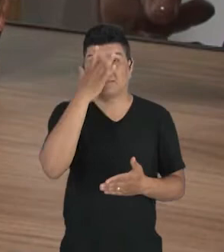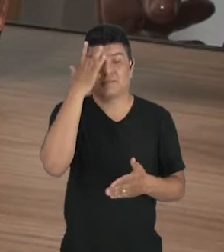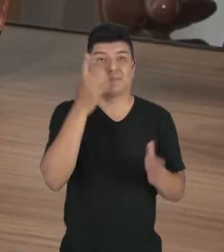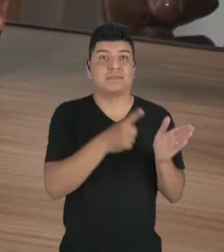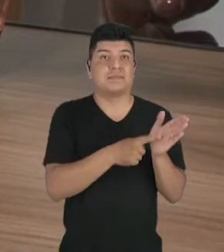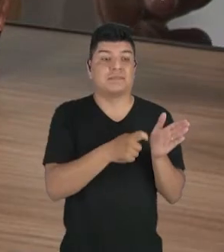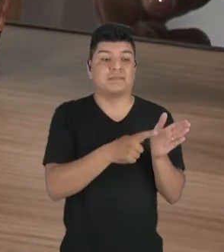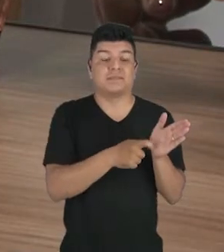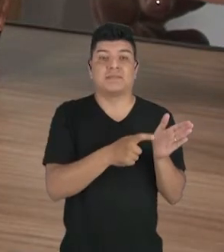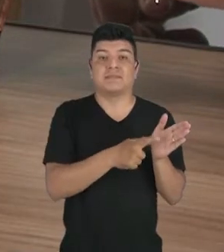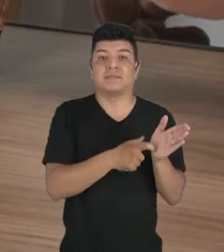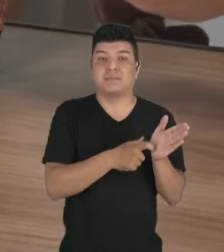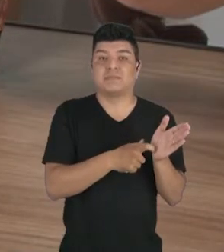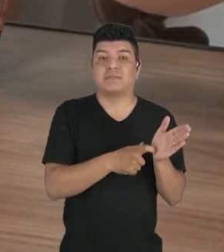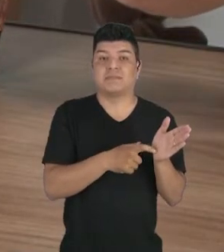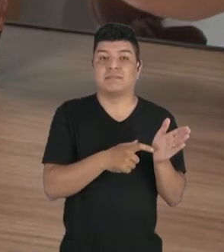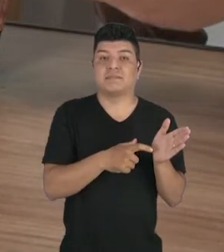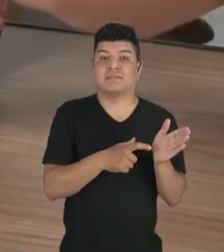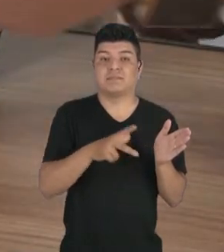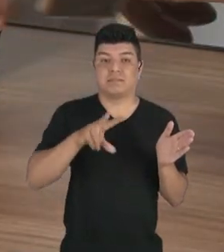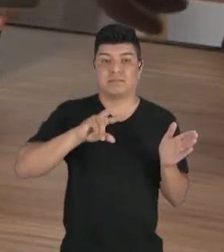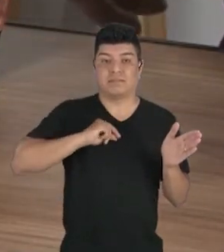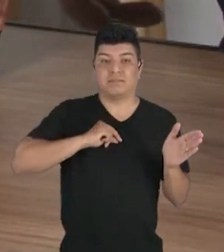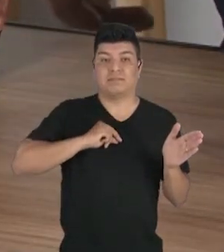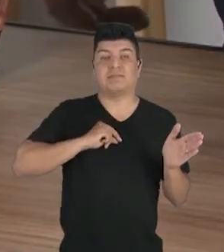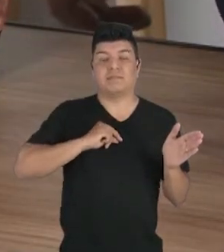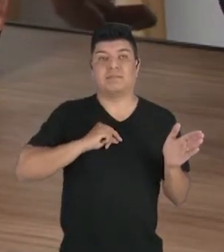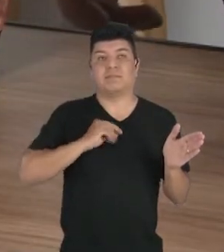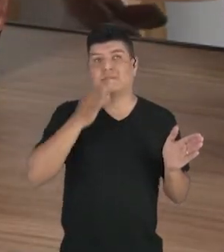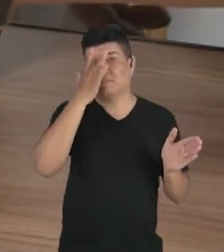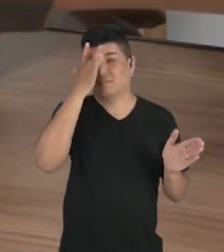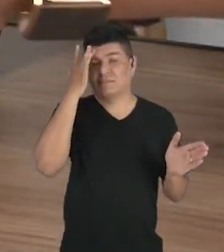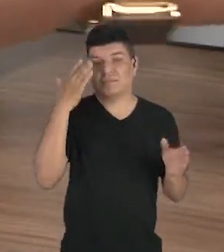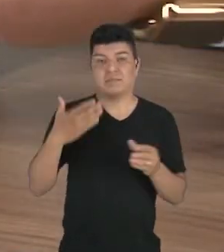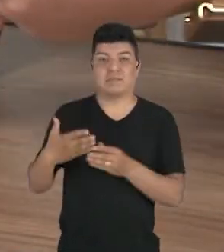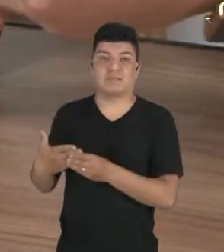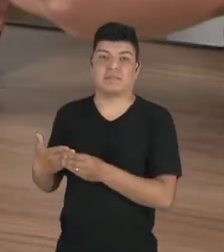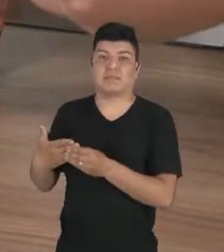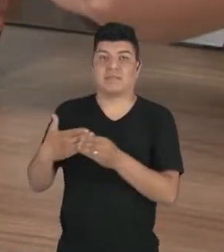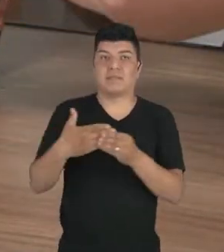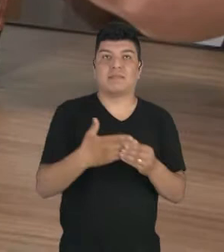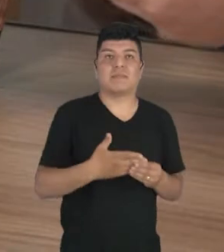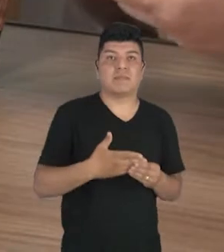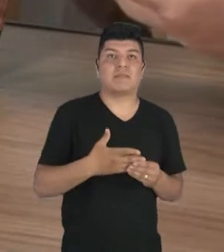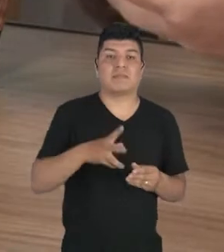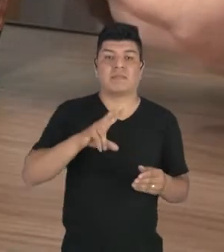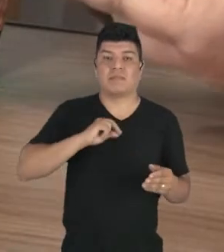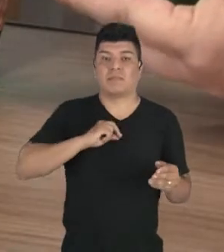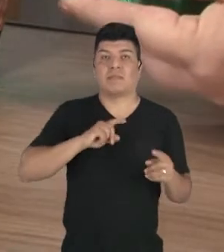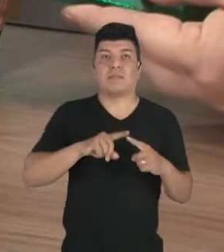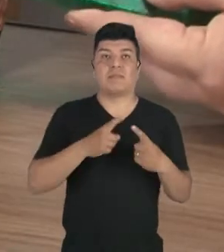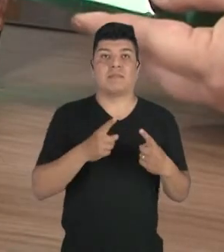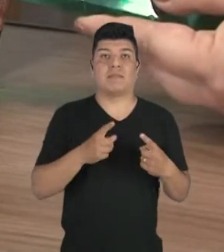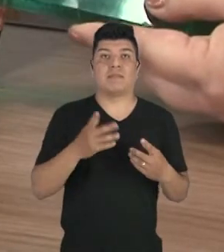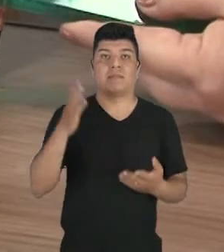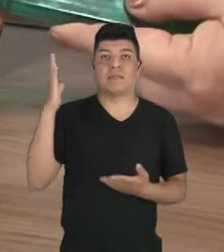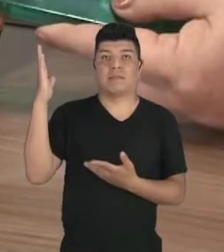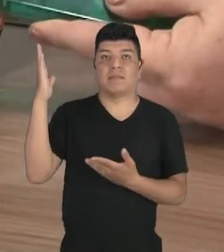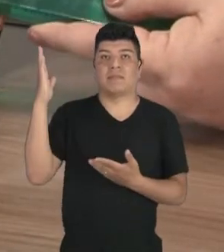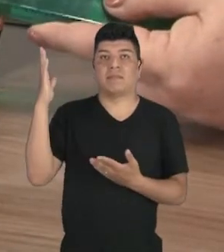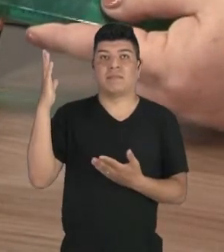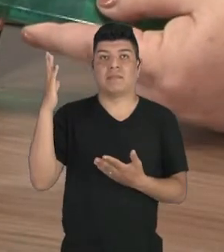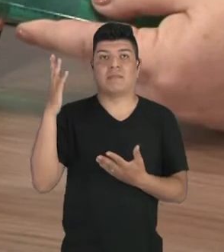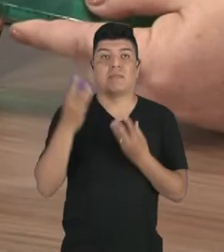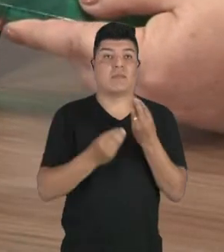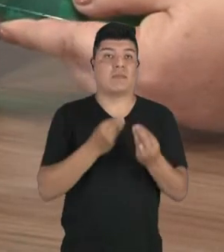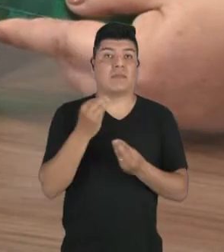brancos, né? Os portugueses, as pessoas que estavam trazendo eles. Mas aqui, olha como que